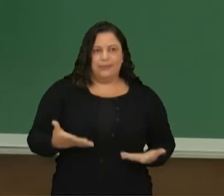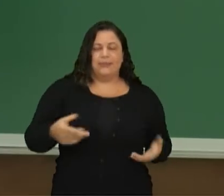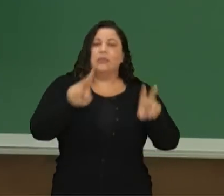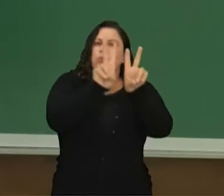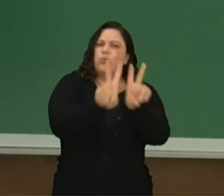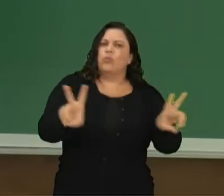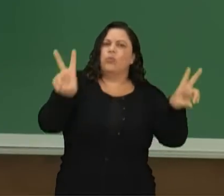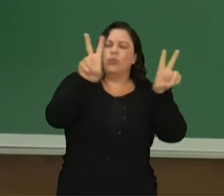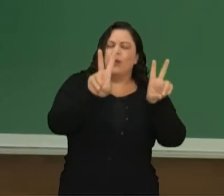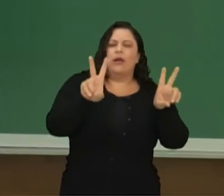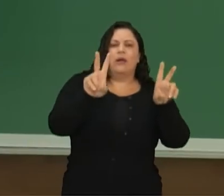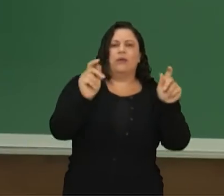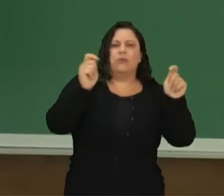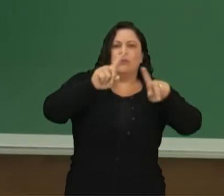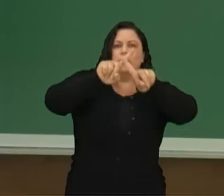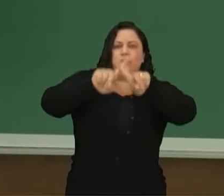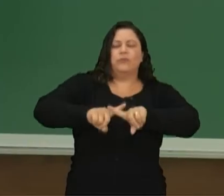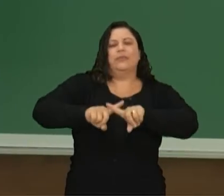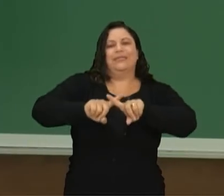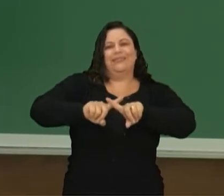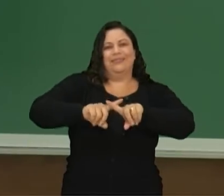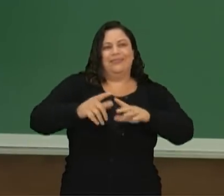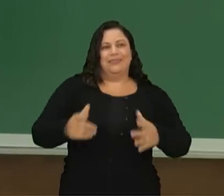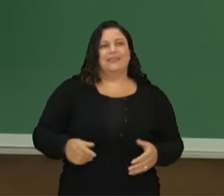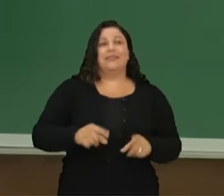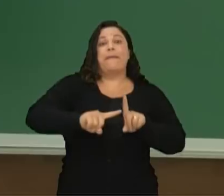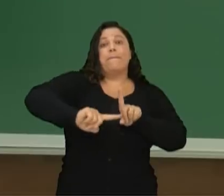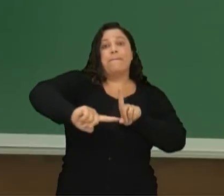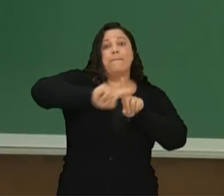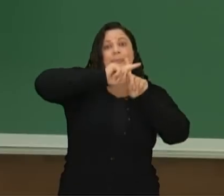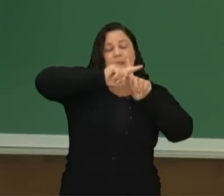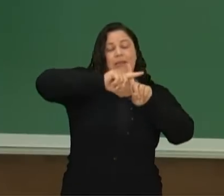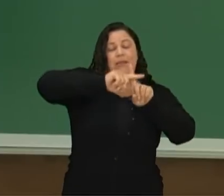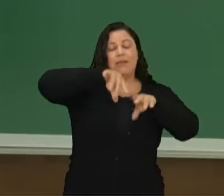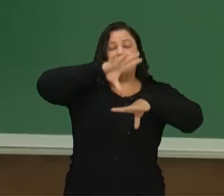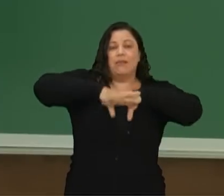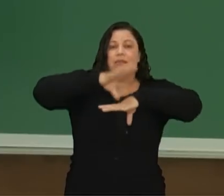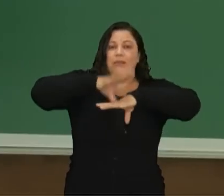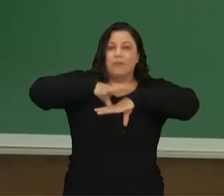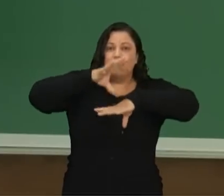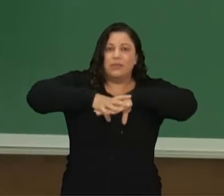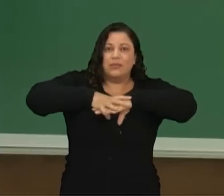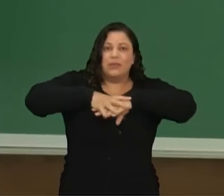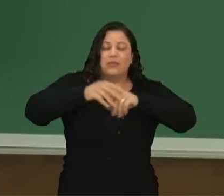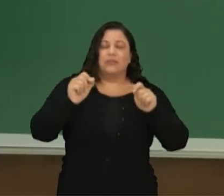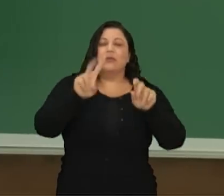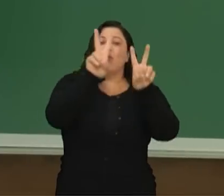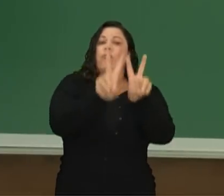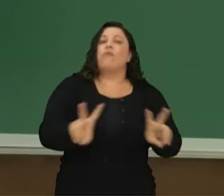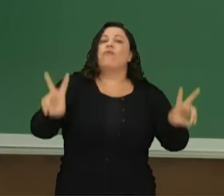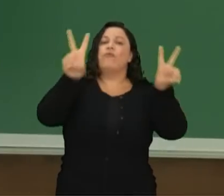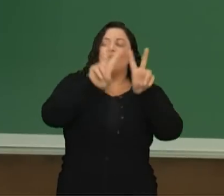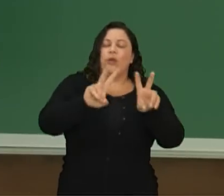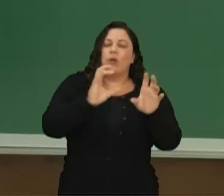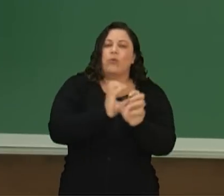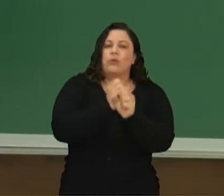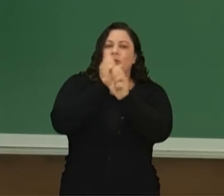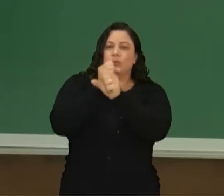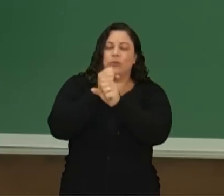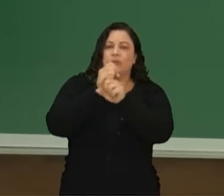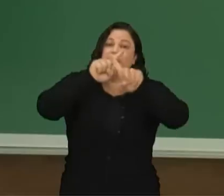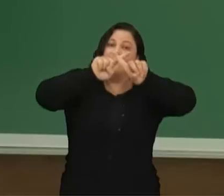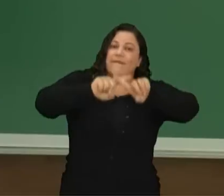nota vezes o peso. Mais matemática. O valor da nota vezes o peso.